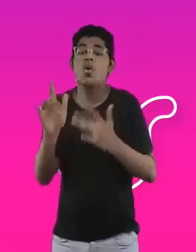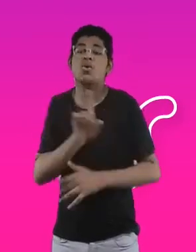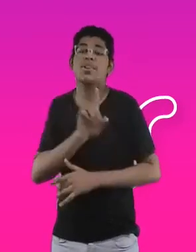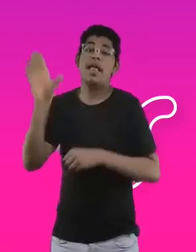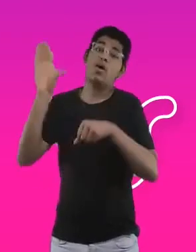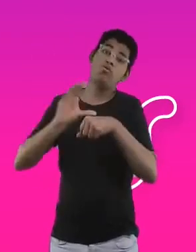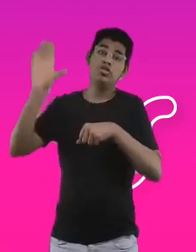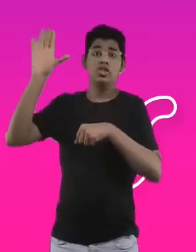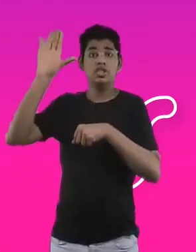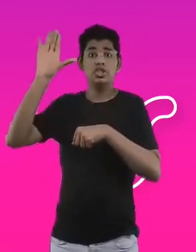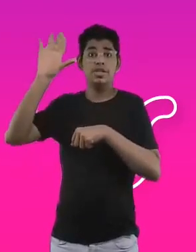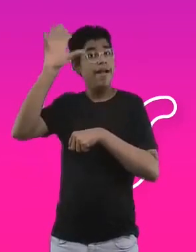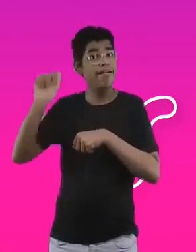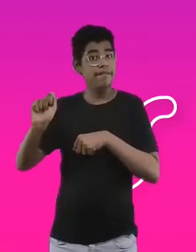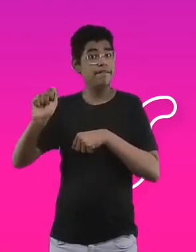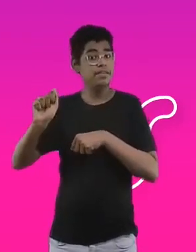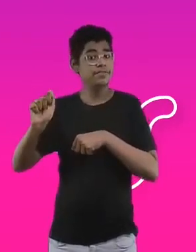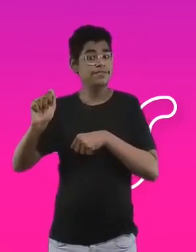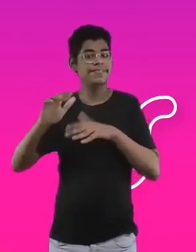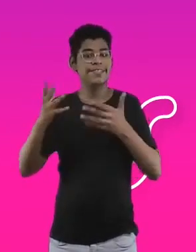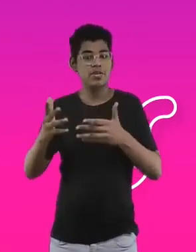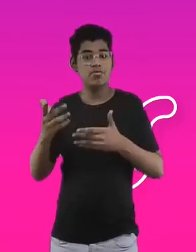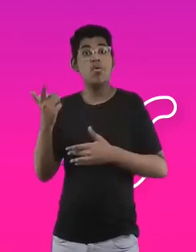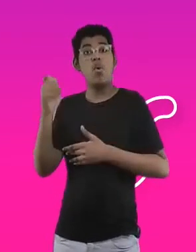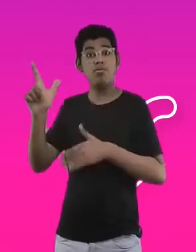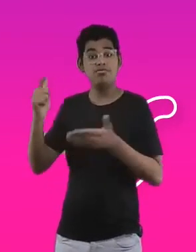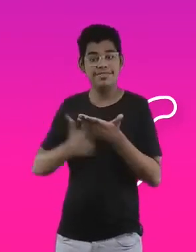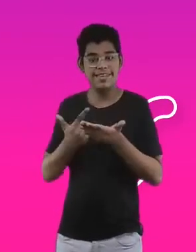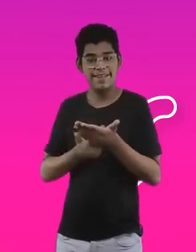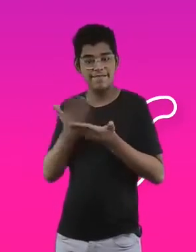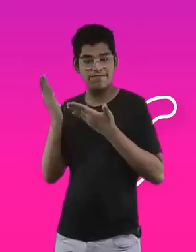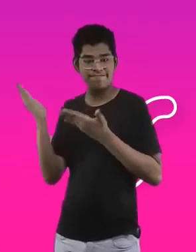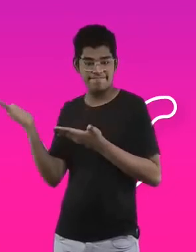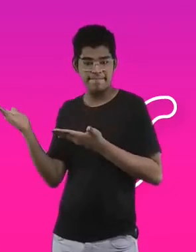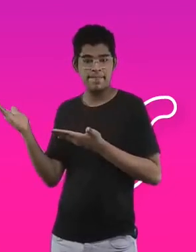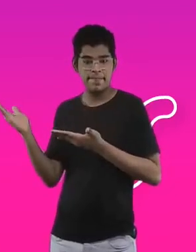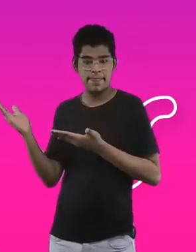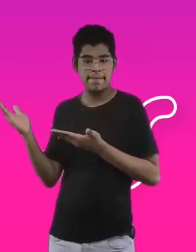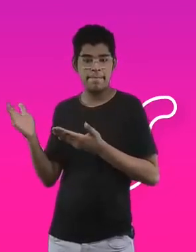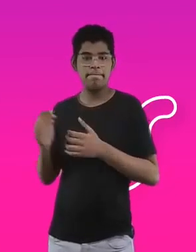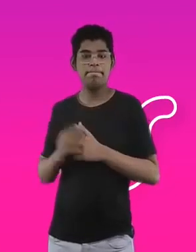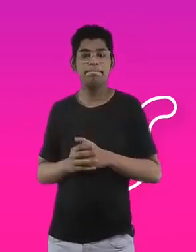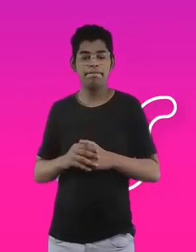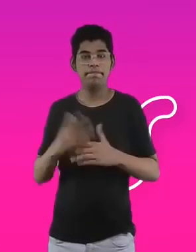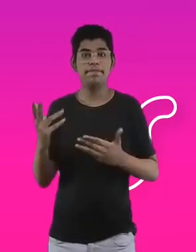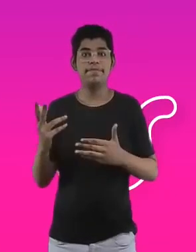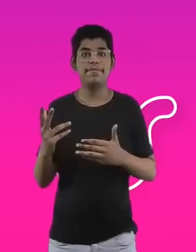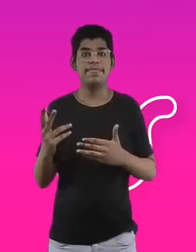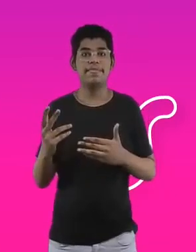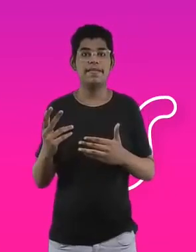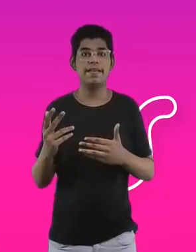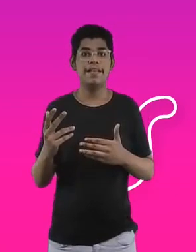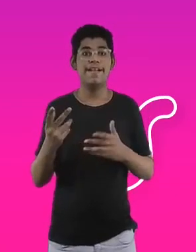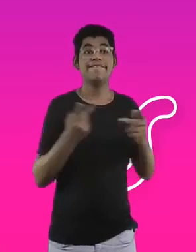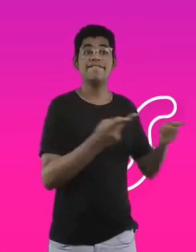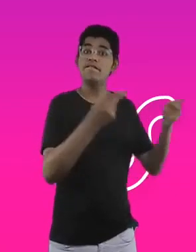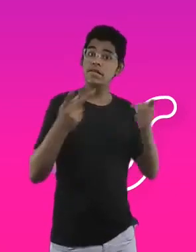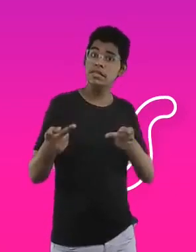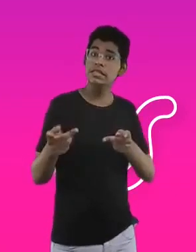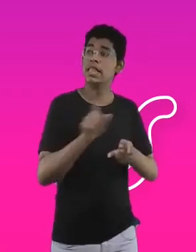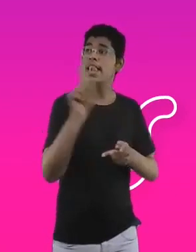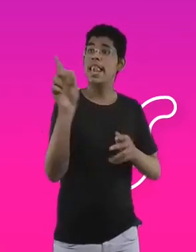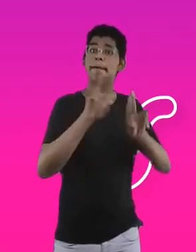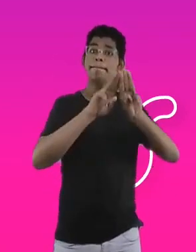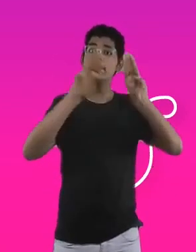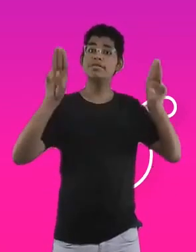eu deixo esse outro livro, indico vocês que façam aí a visita ao Museu Afro-Brasil,